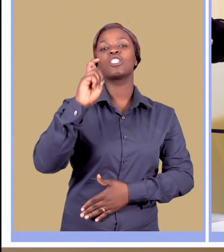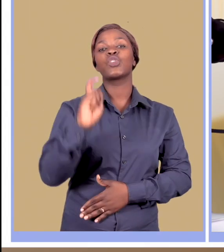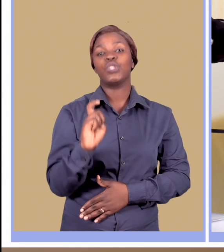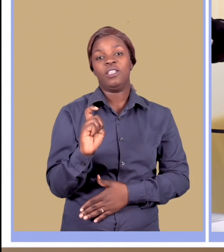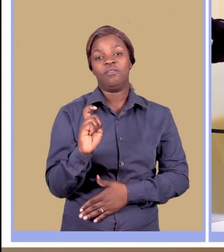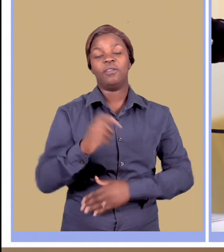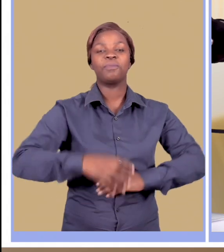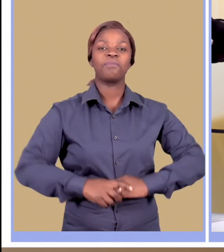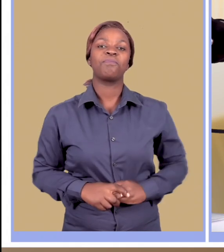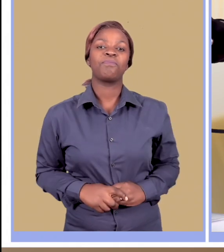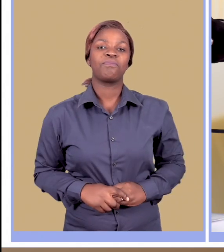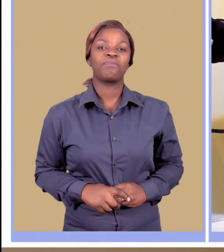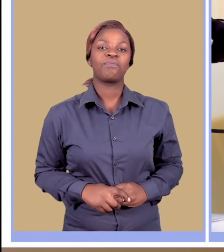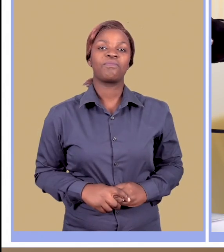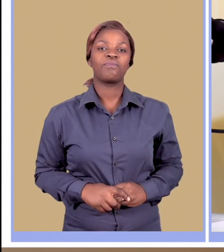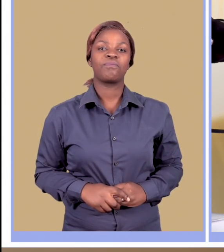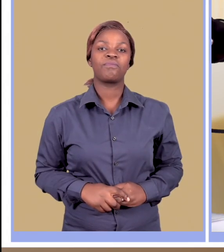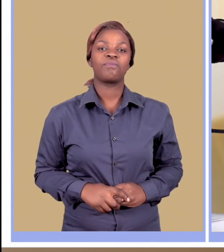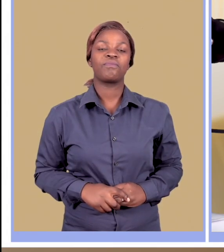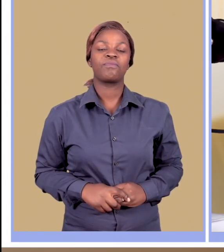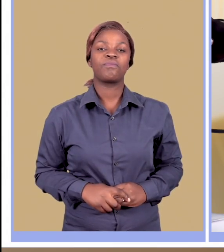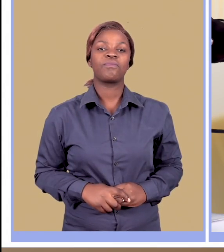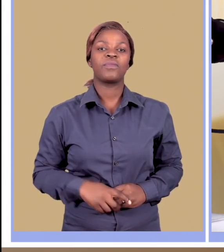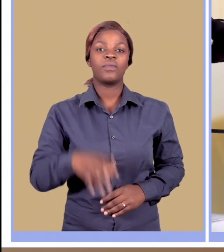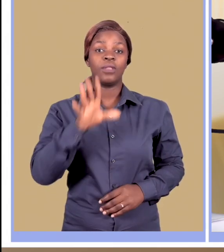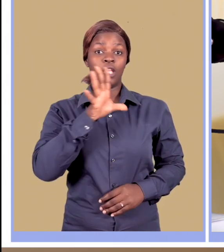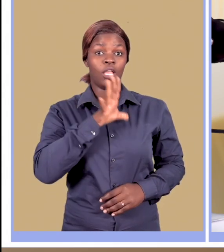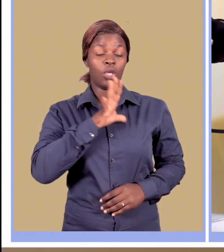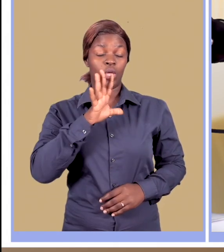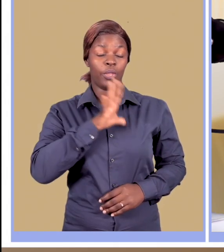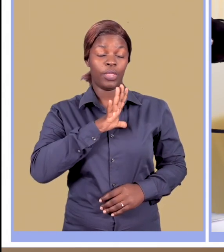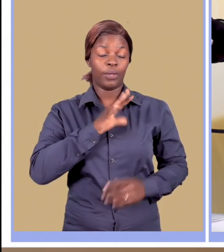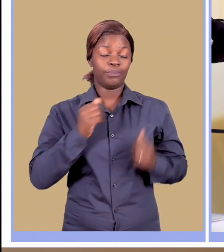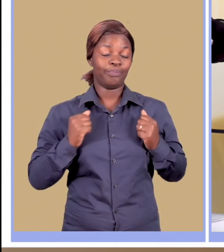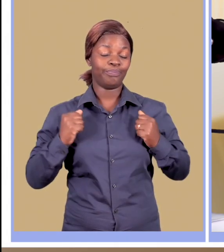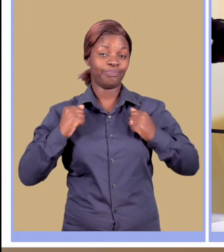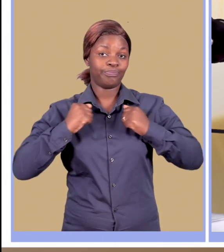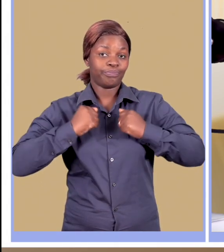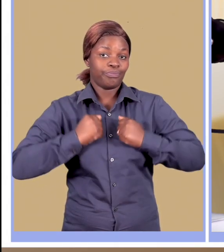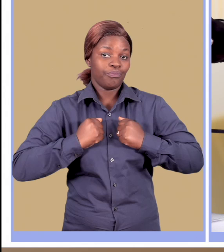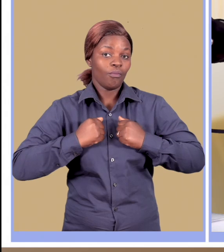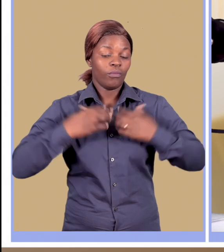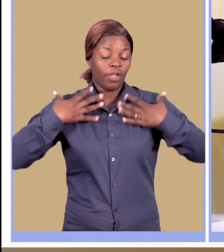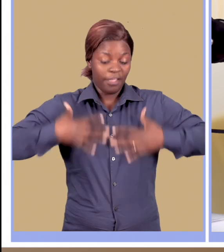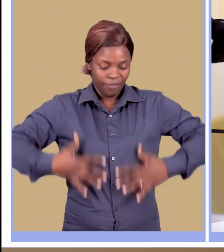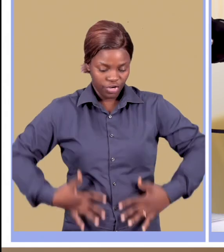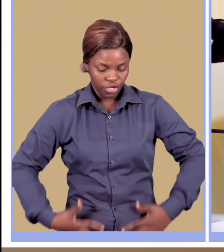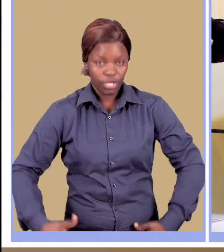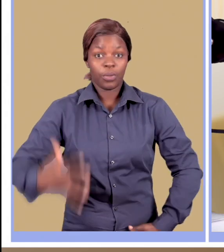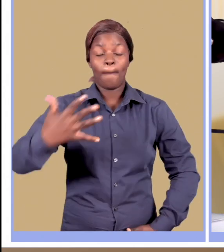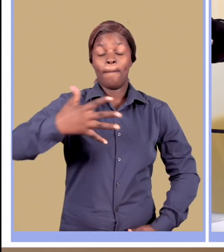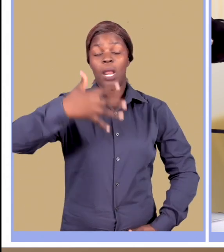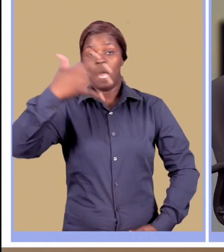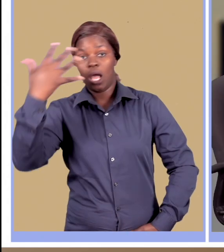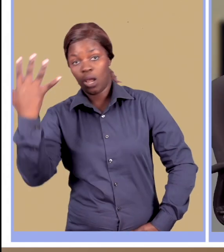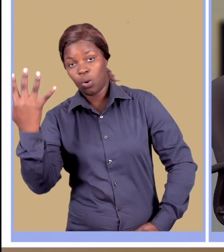dito. Estou vestida com um pullover por cima de um